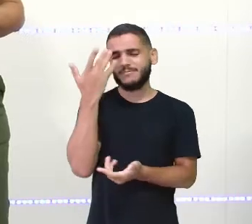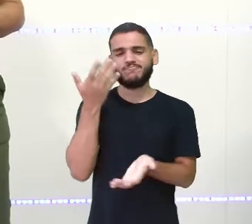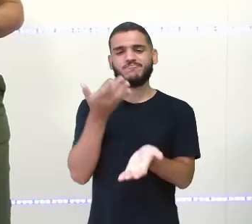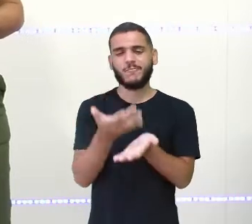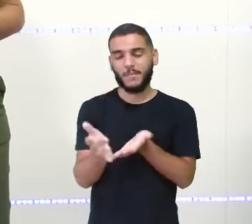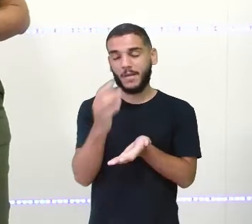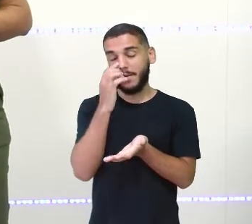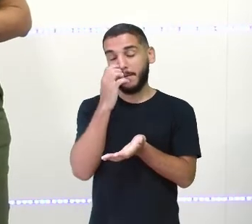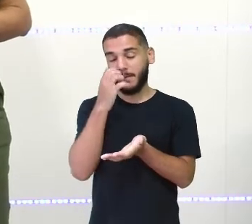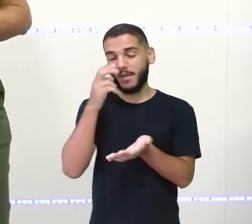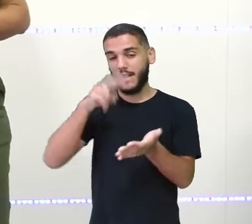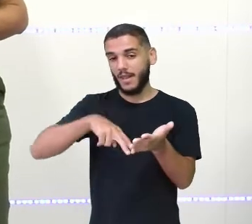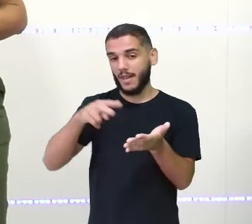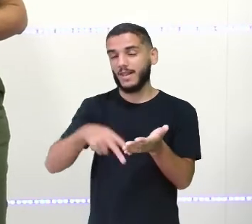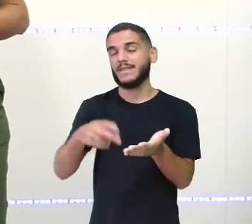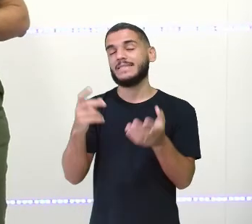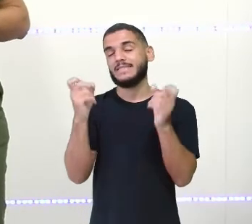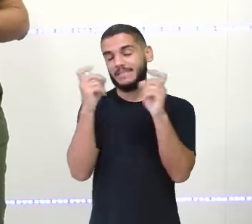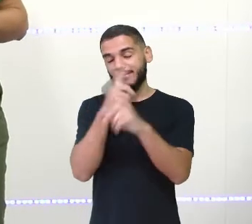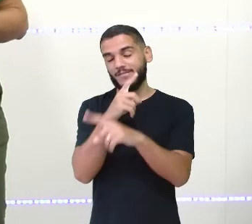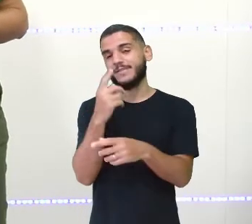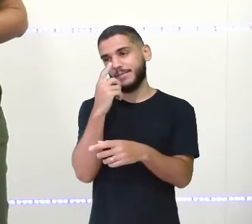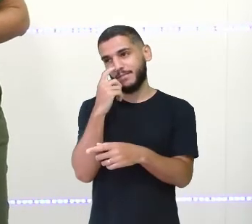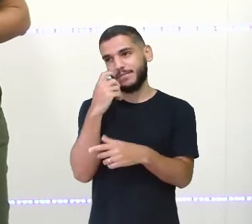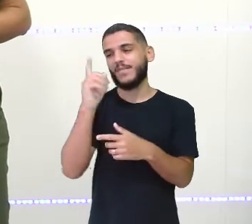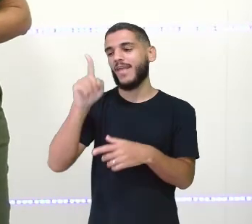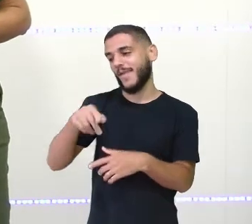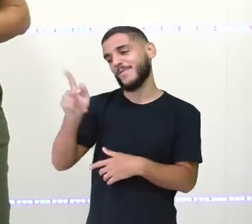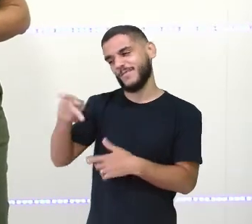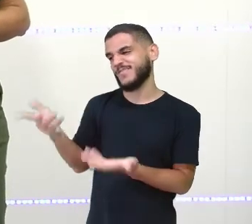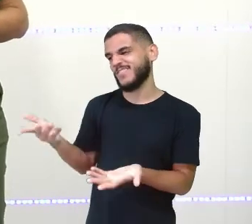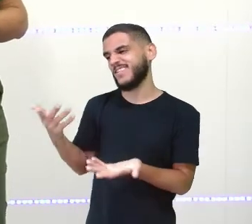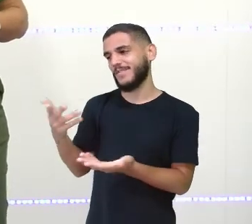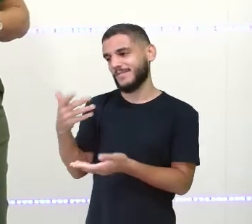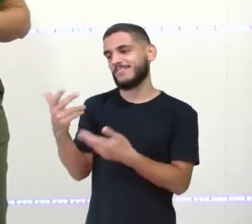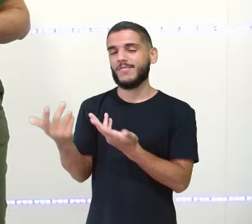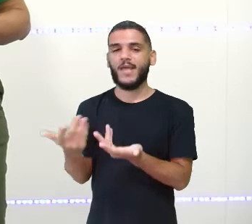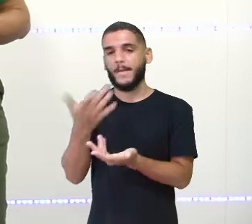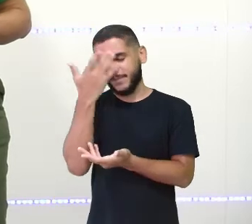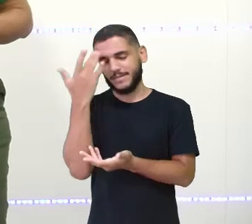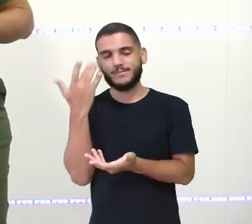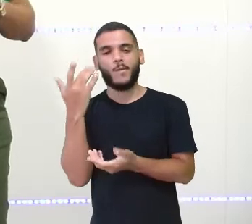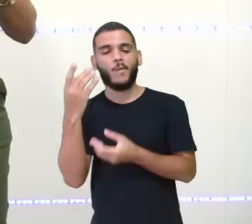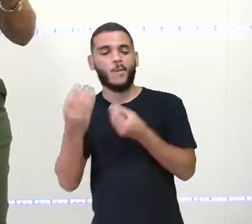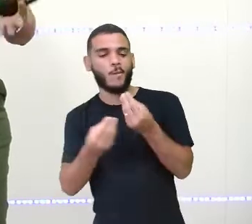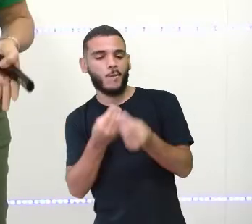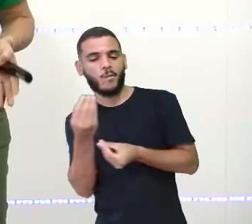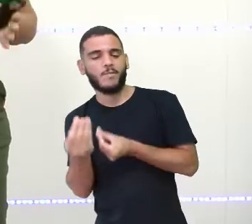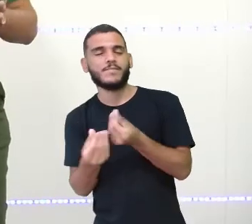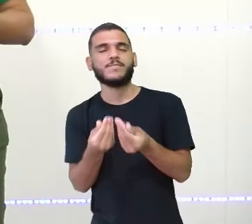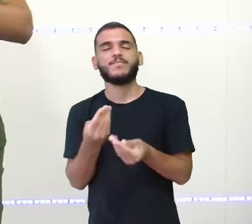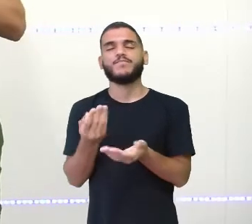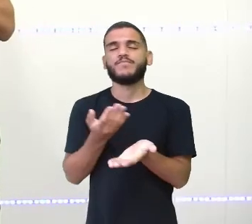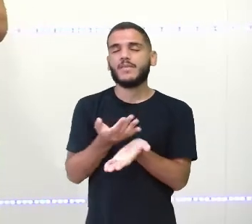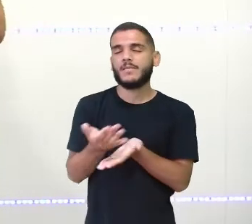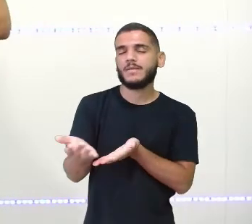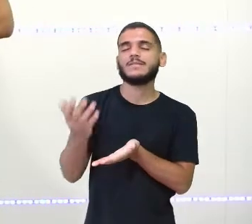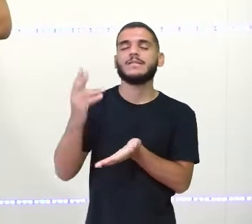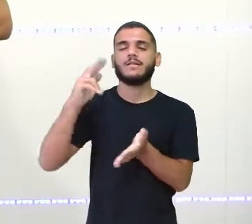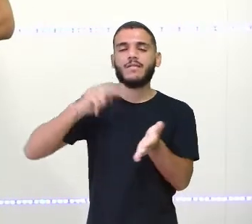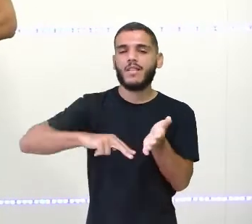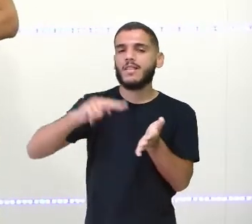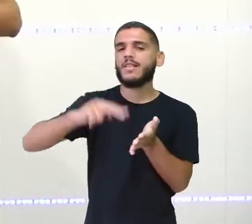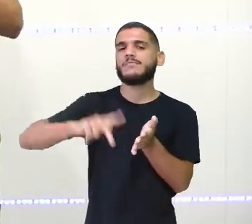começando, não é, professora Kátia? A dominar a leitura, quem está começando a querer criar esse hábito